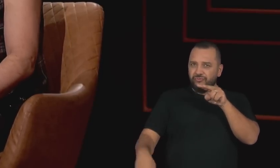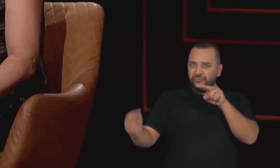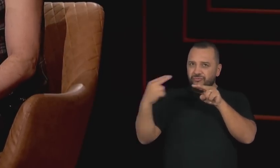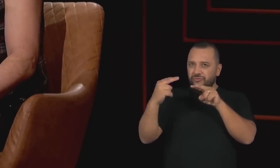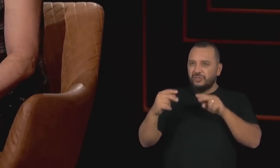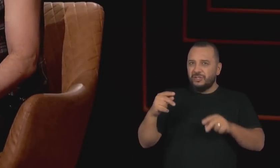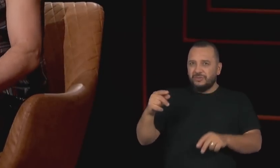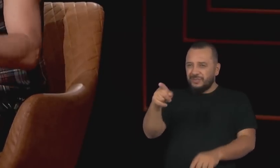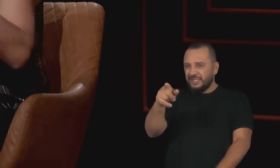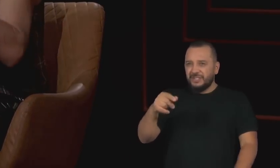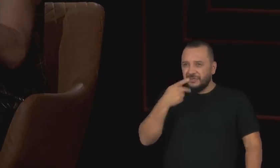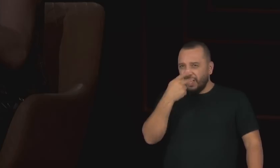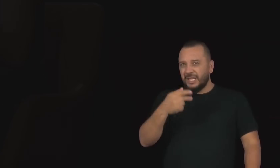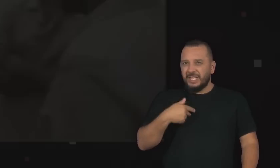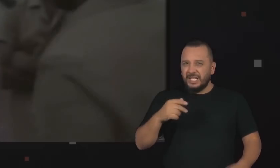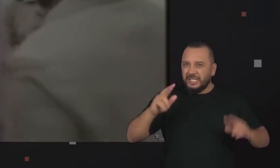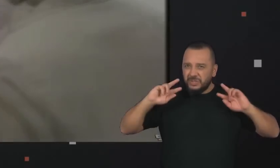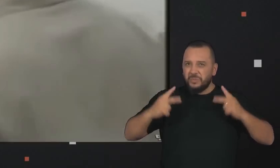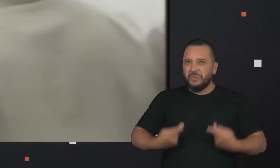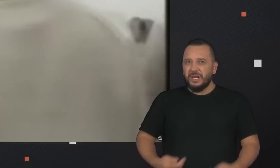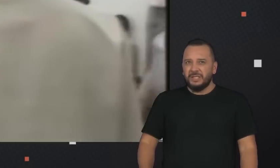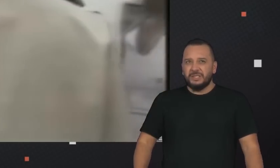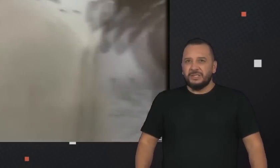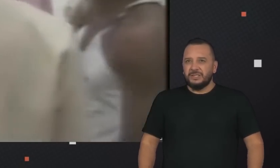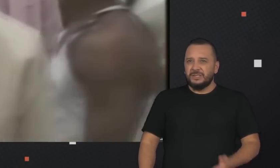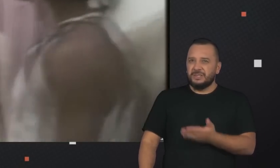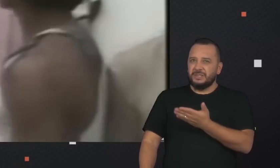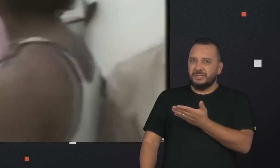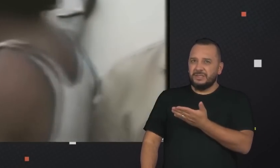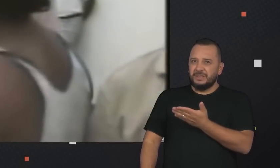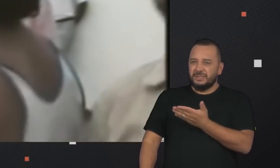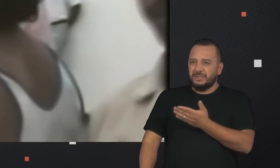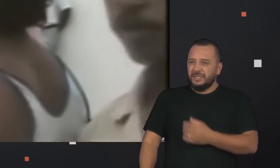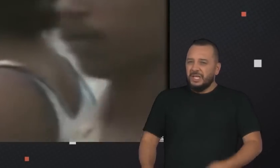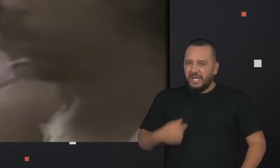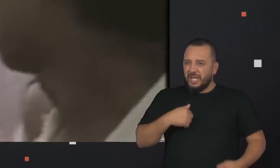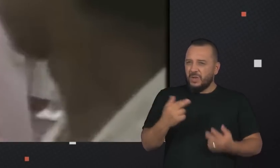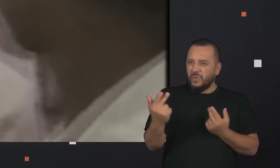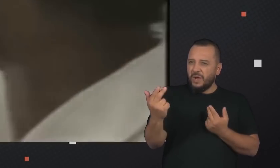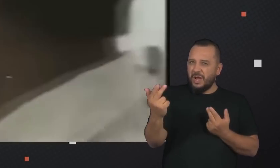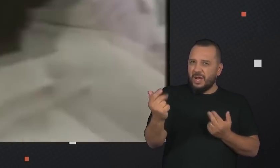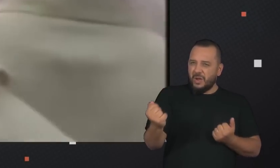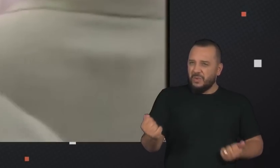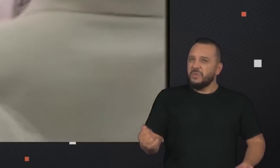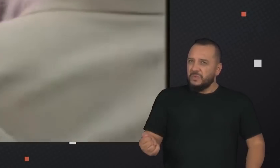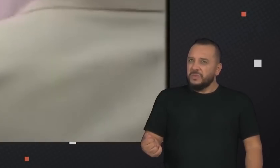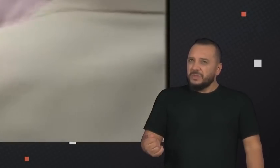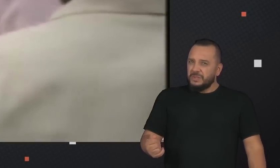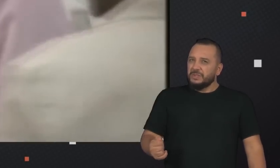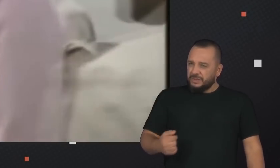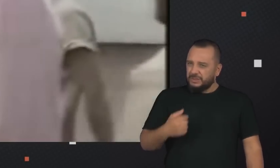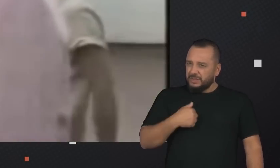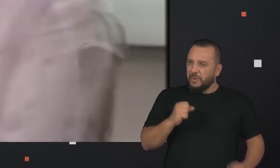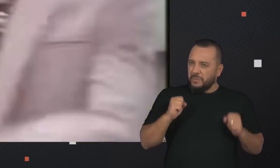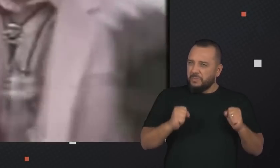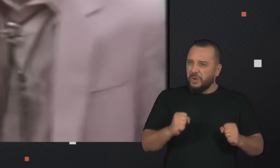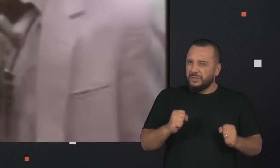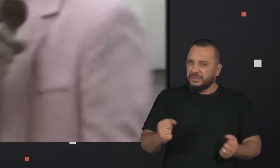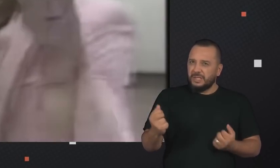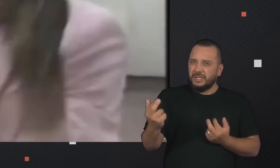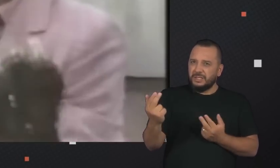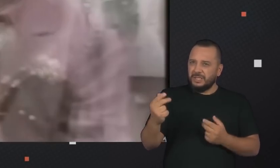esses humanos! Então, Sendo igual, eu posso ser feliz.